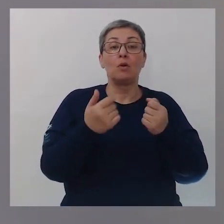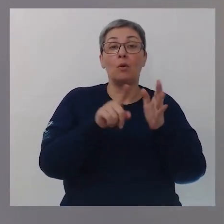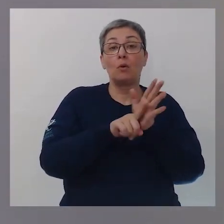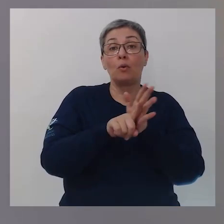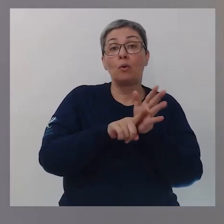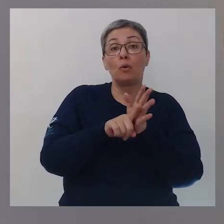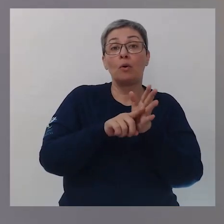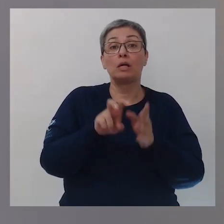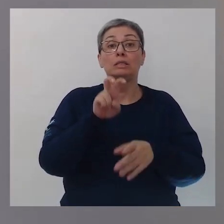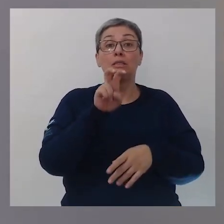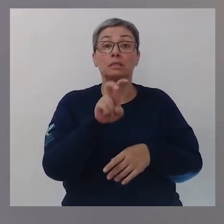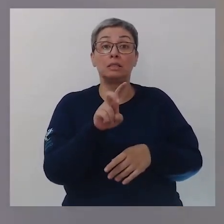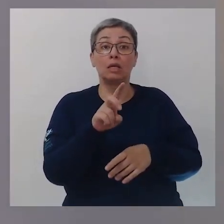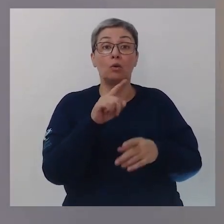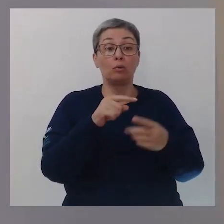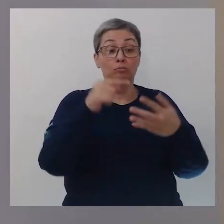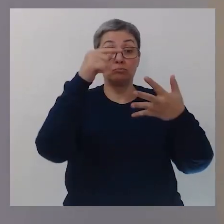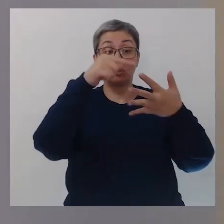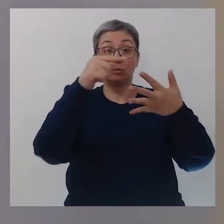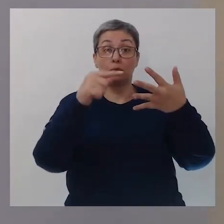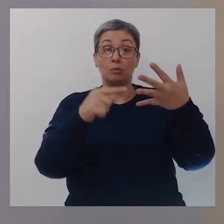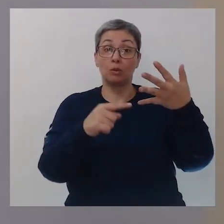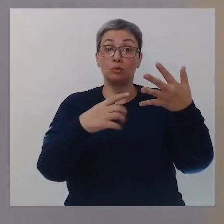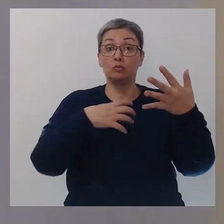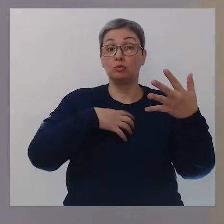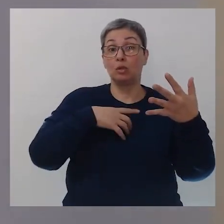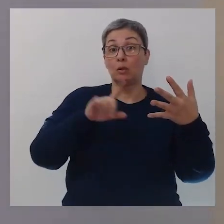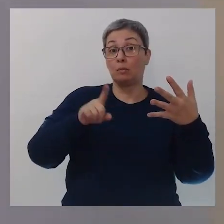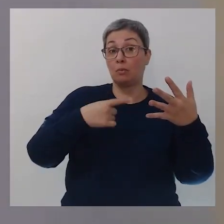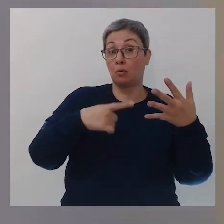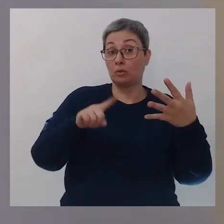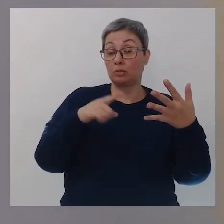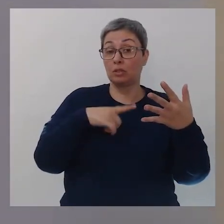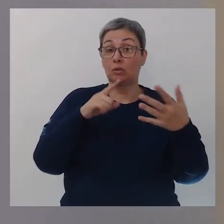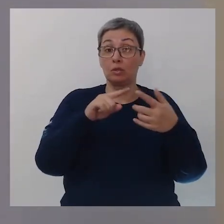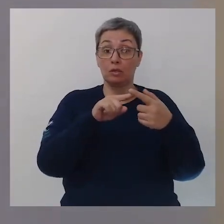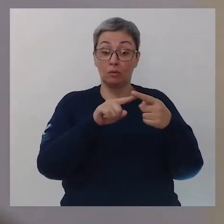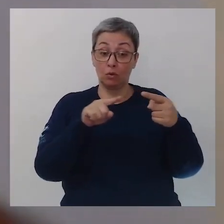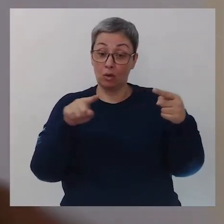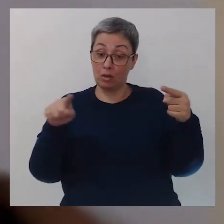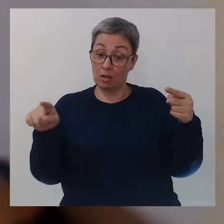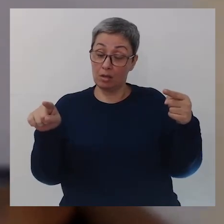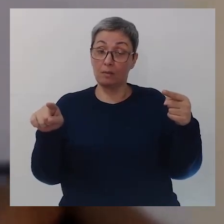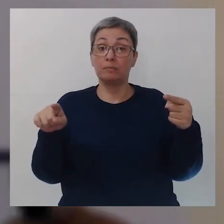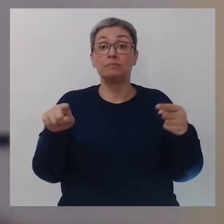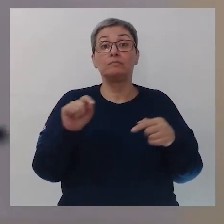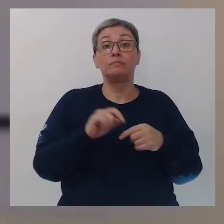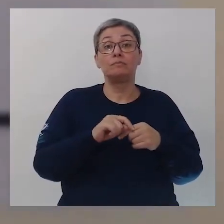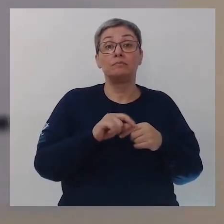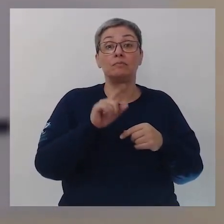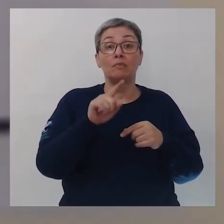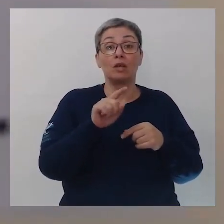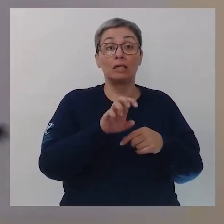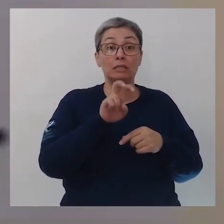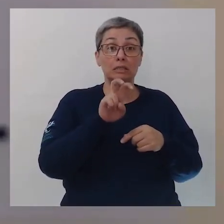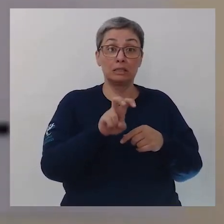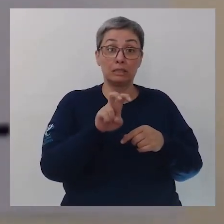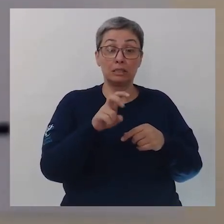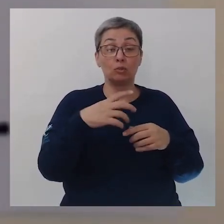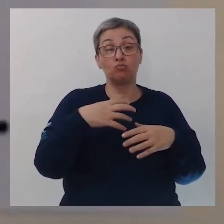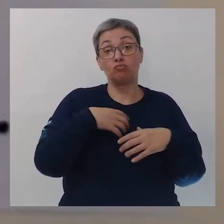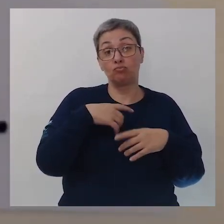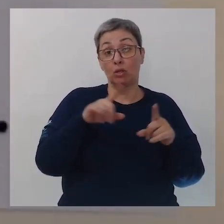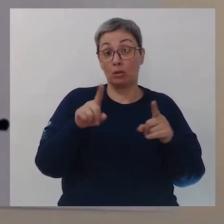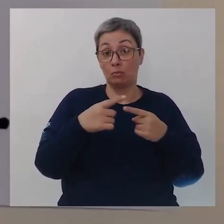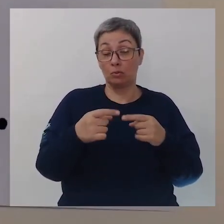eles 5 opções de estilos musicais. Nesta barra eu vou colocar os 5 estilos